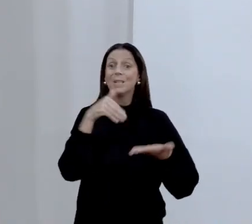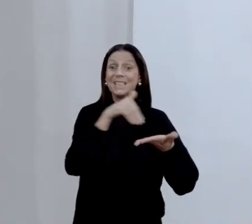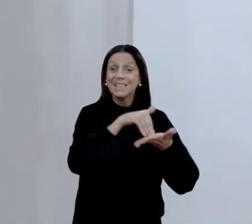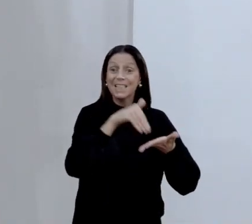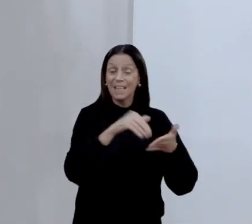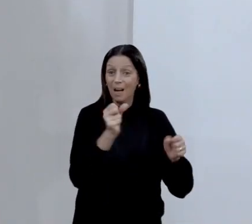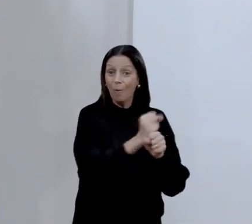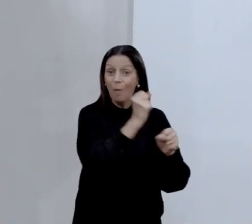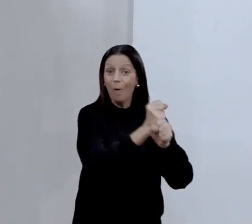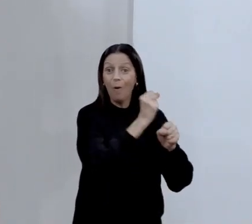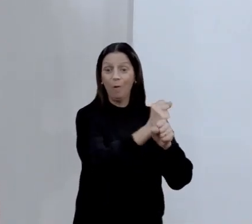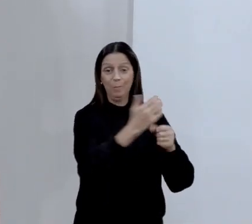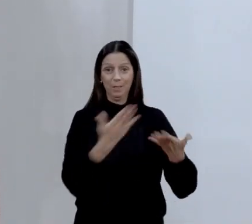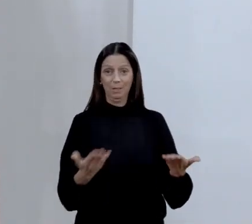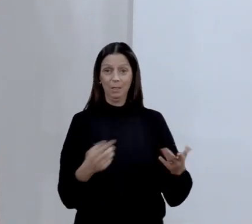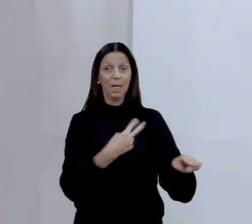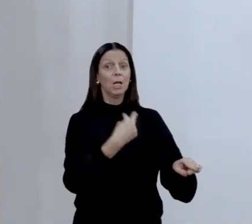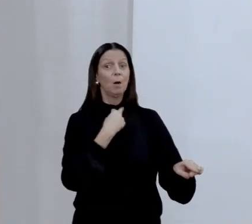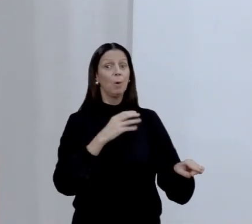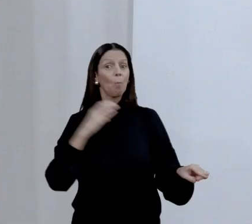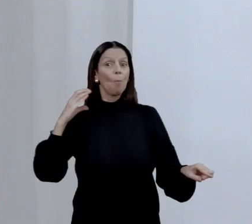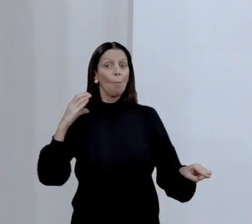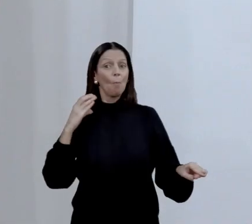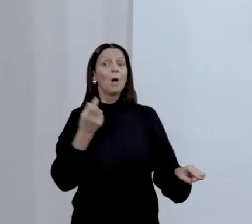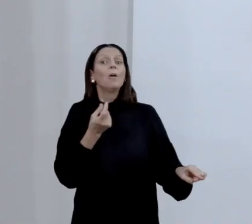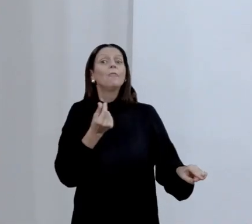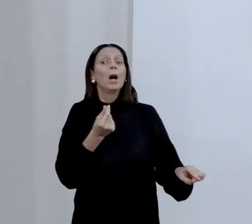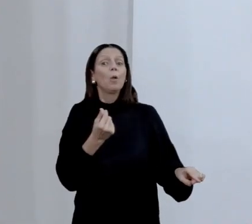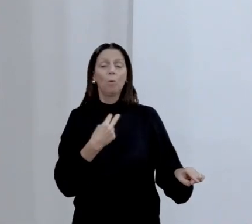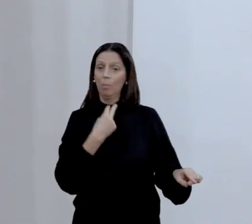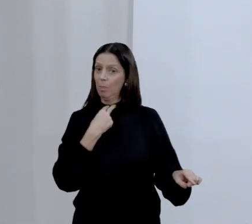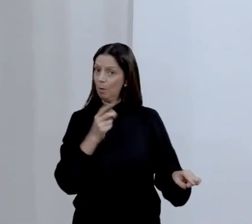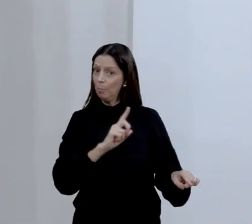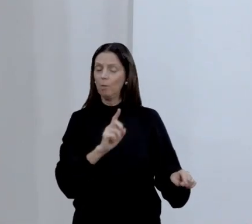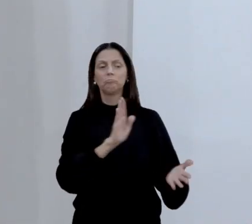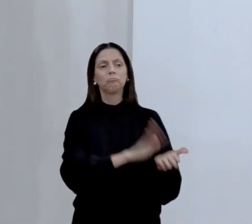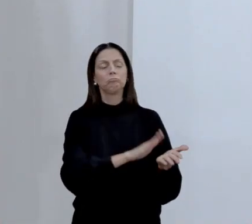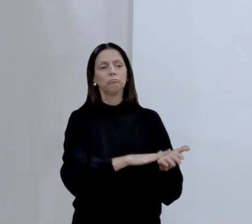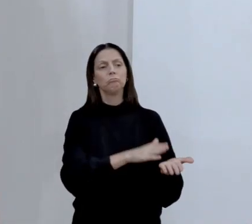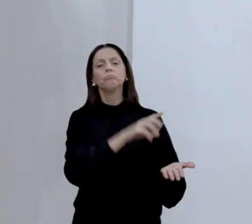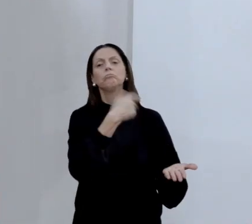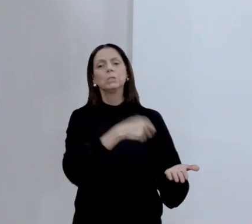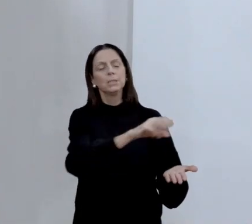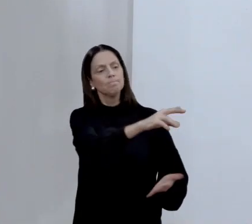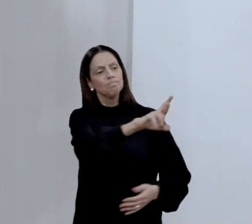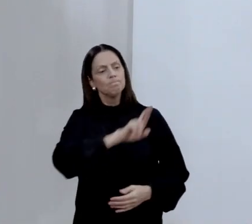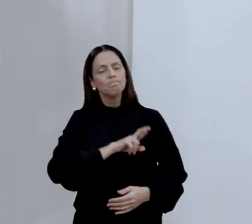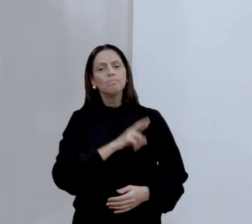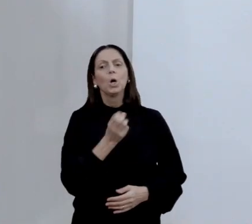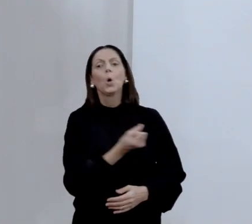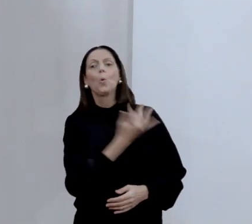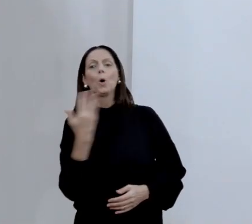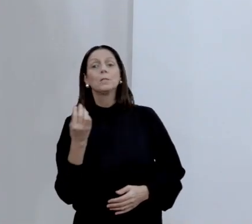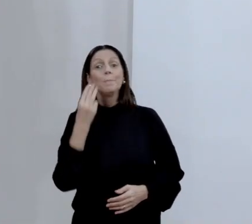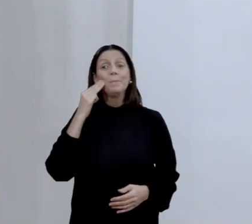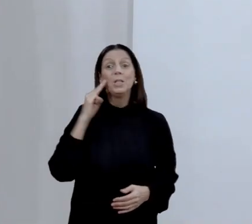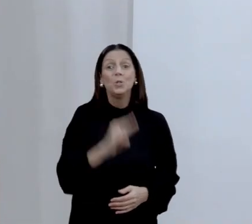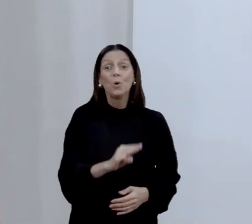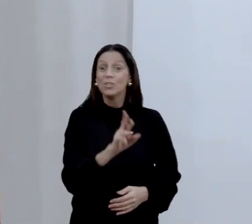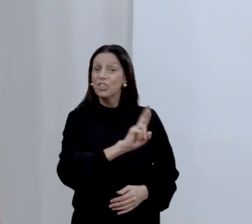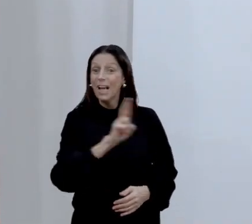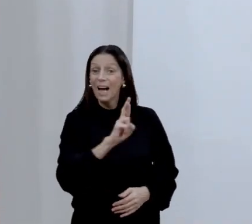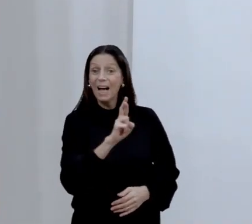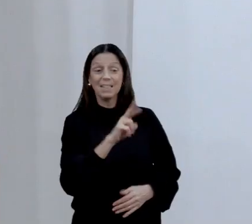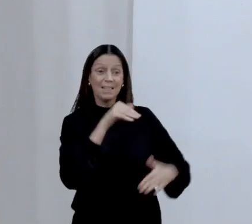obras, primeiro, não omitir nesse requerimento, porque a gente vai cobrar de forma oficial, quantos milhões de emendas estão paradas